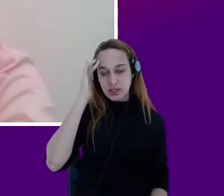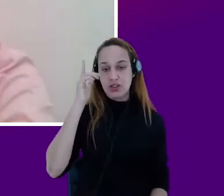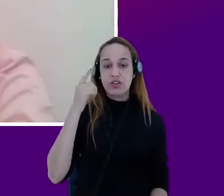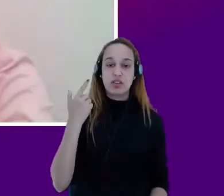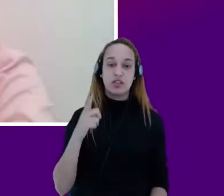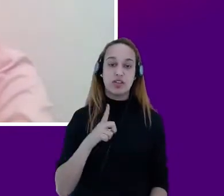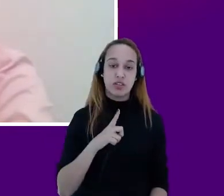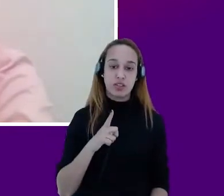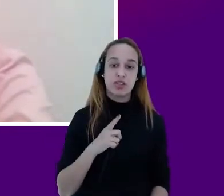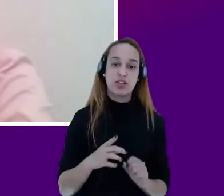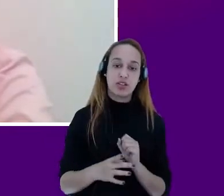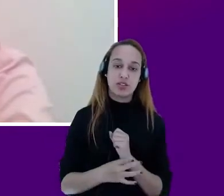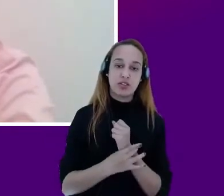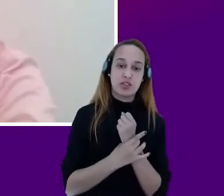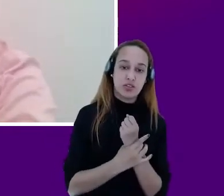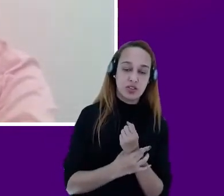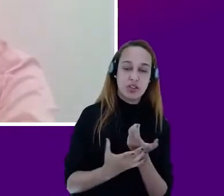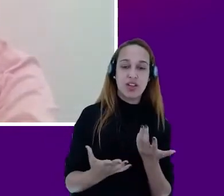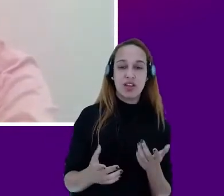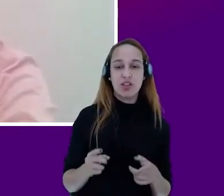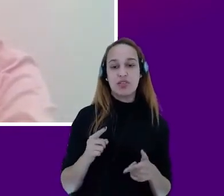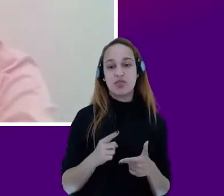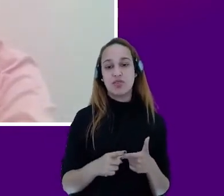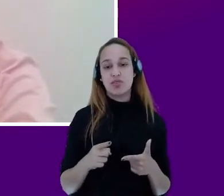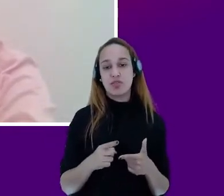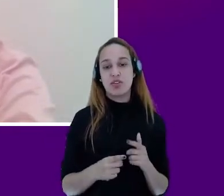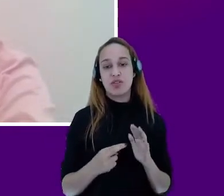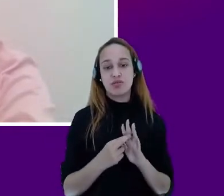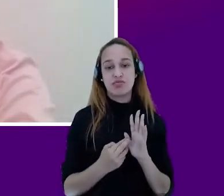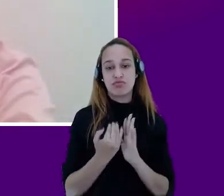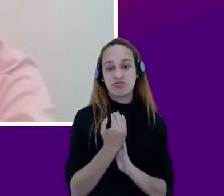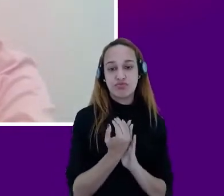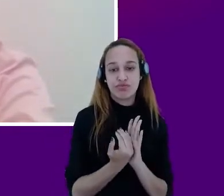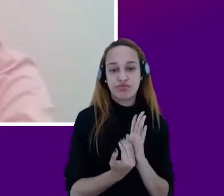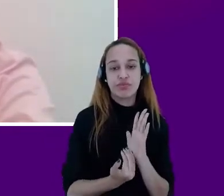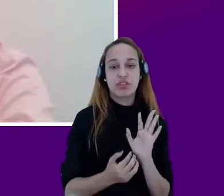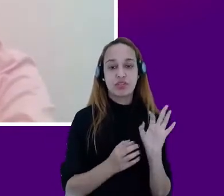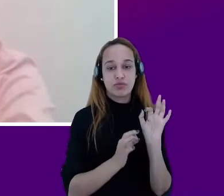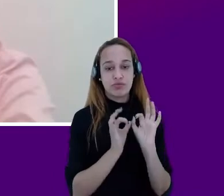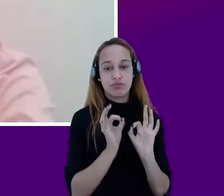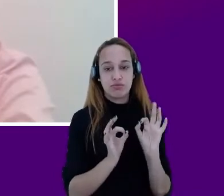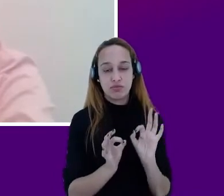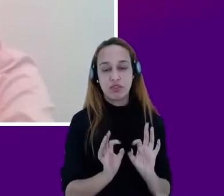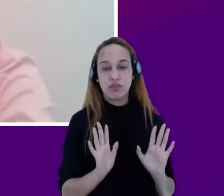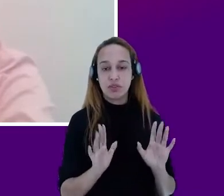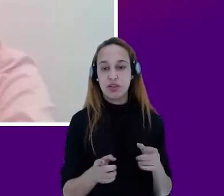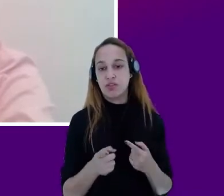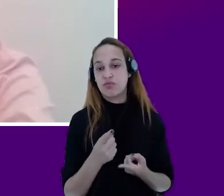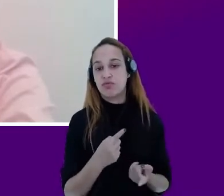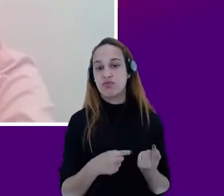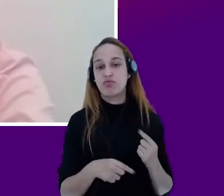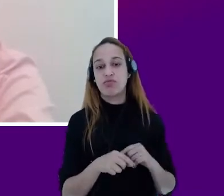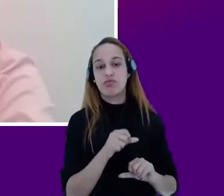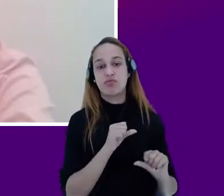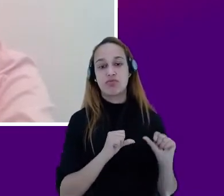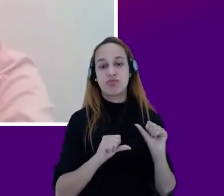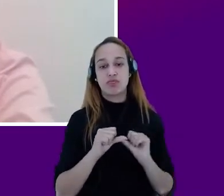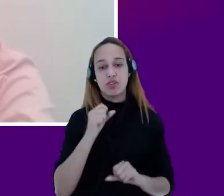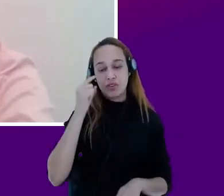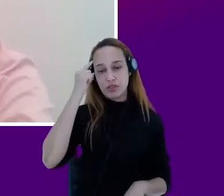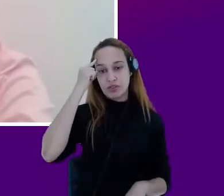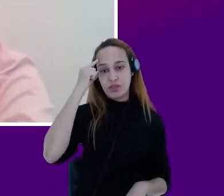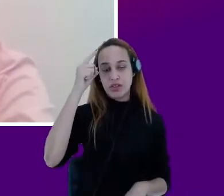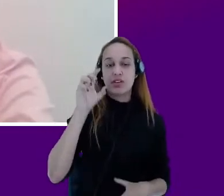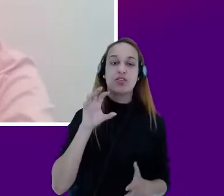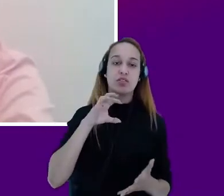com regulação, né? A gente sabe que é um mercado bastante regulado, em transformação. Haja visto aí toda a parte de